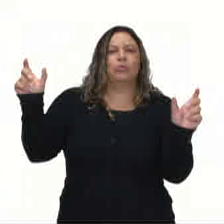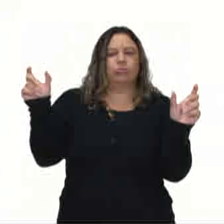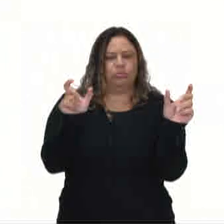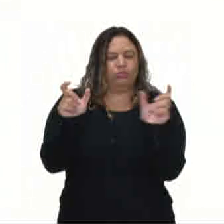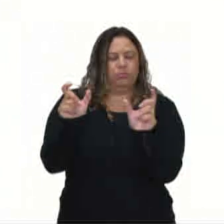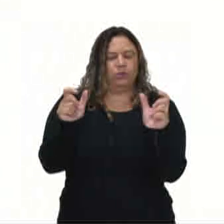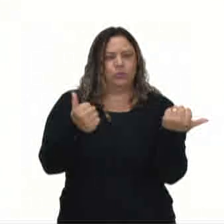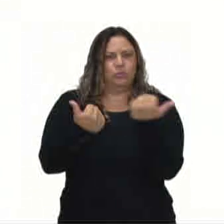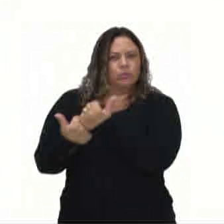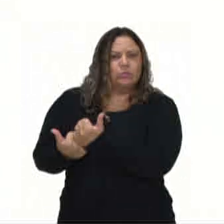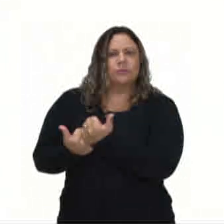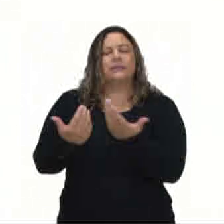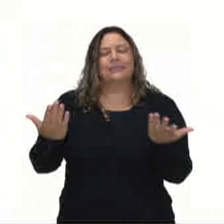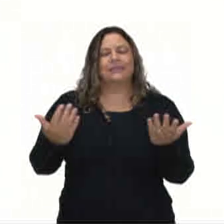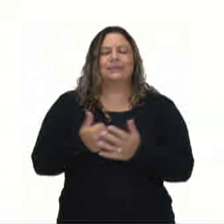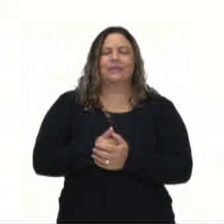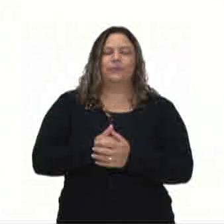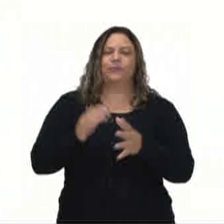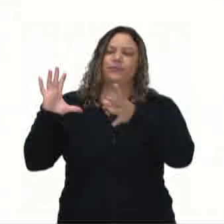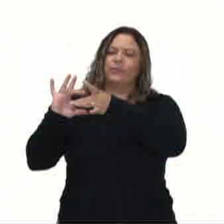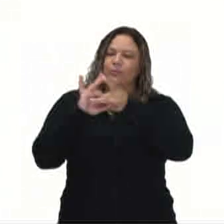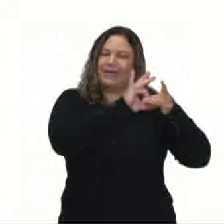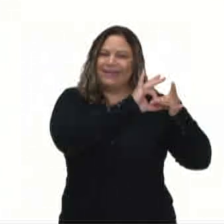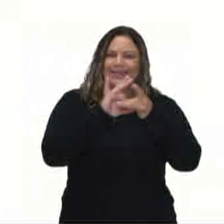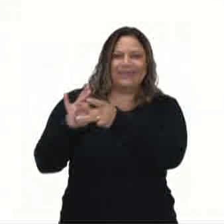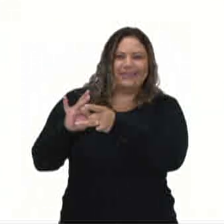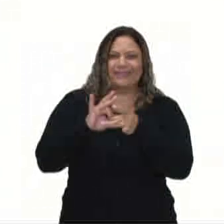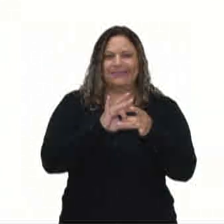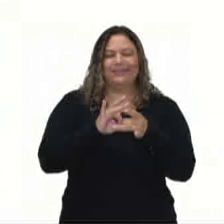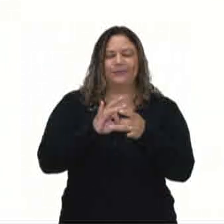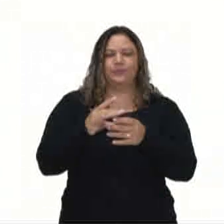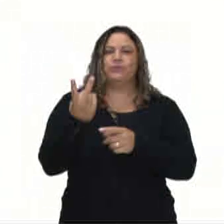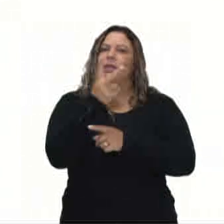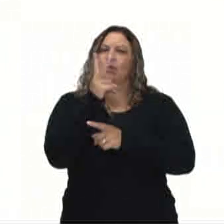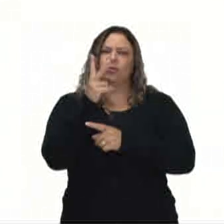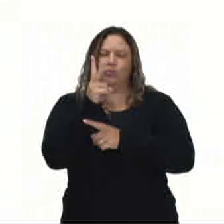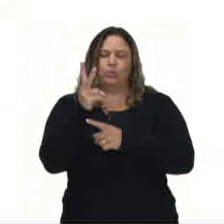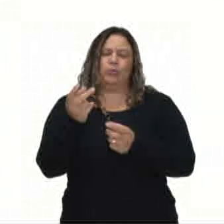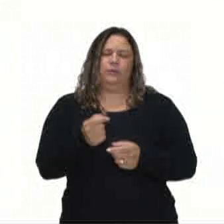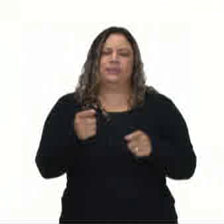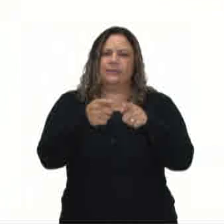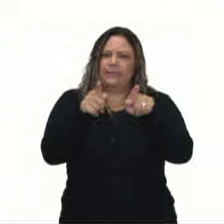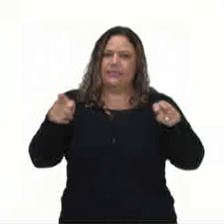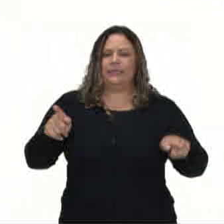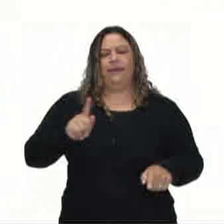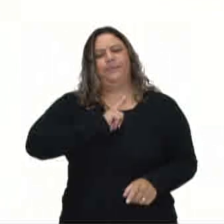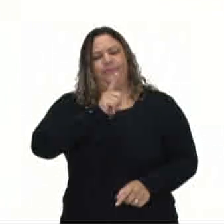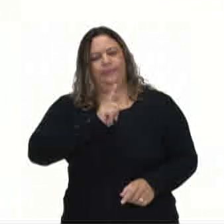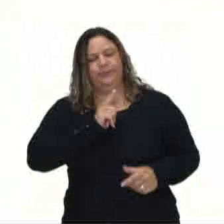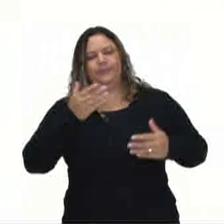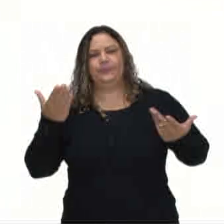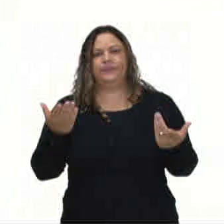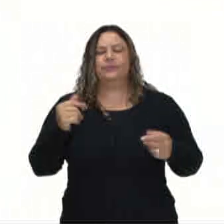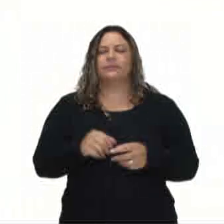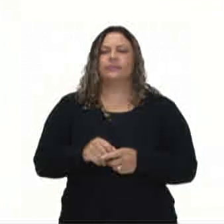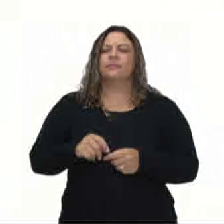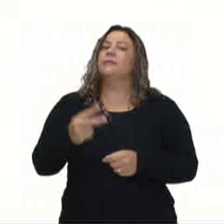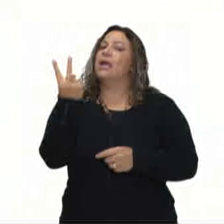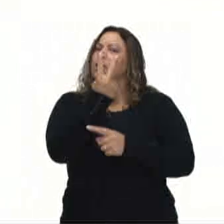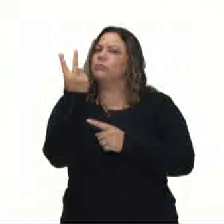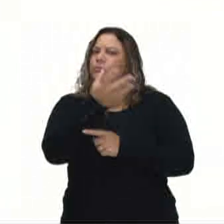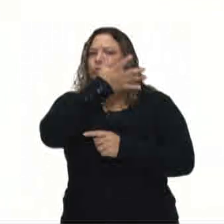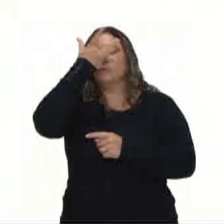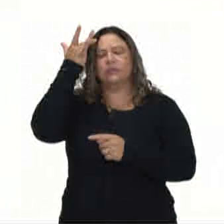termos algum tipo de ligação. Neste caso, dois gramáticos é a substituição de duas pessoas que trabalham